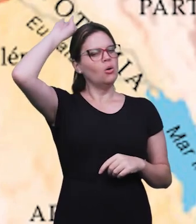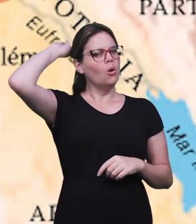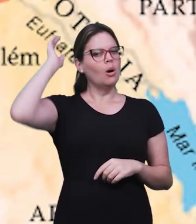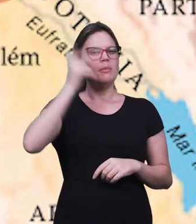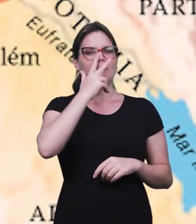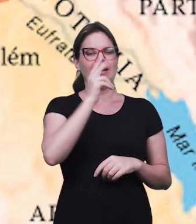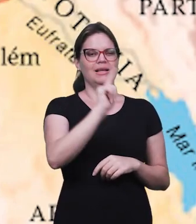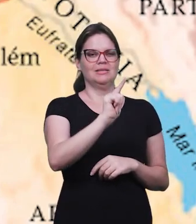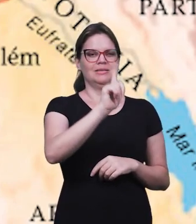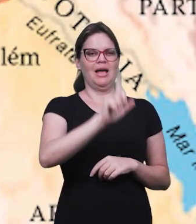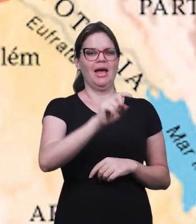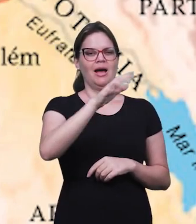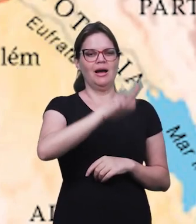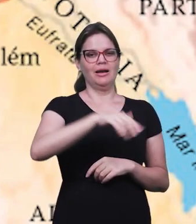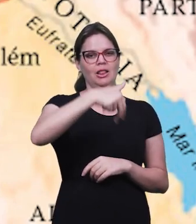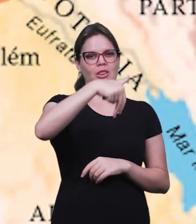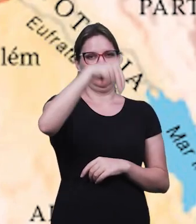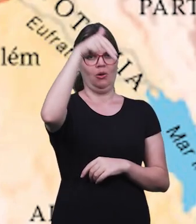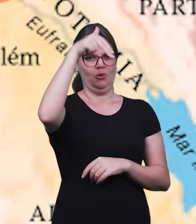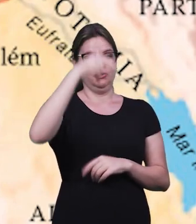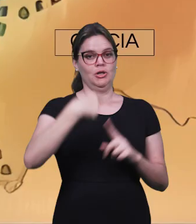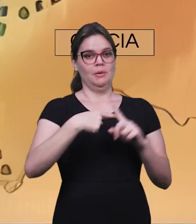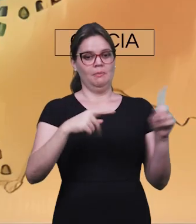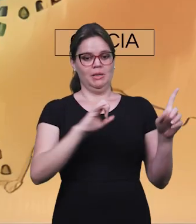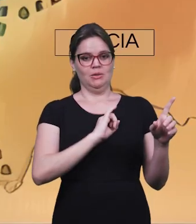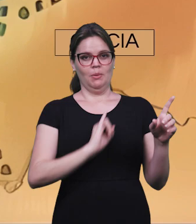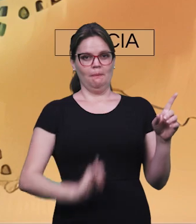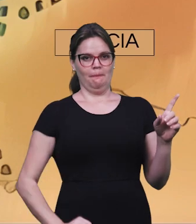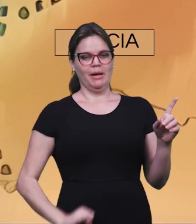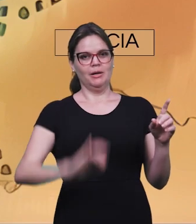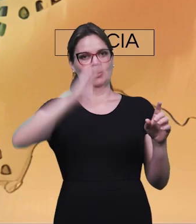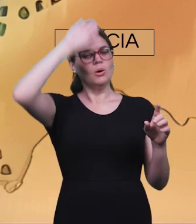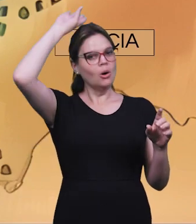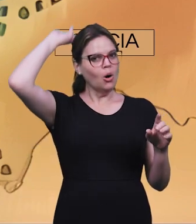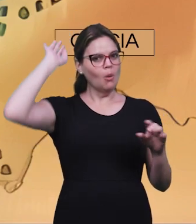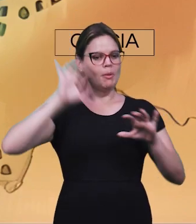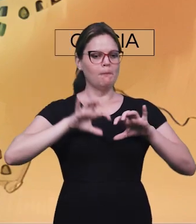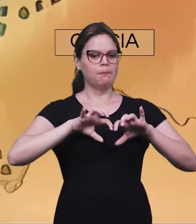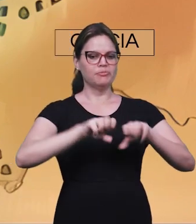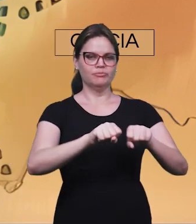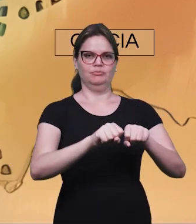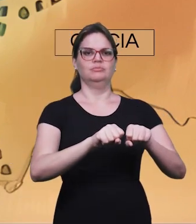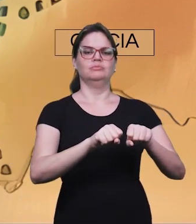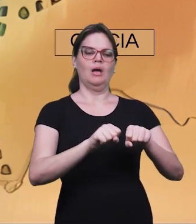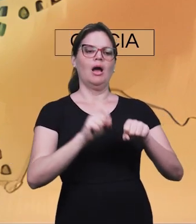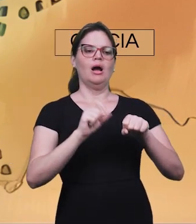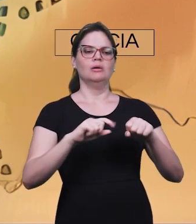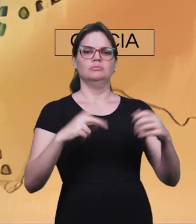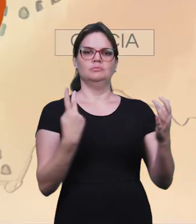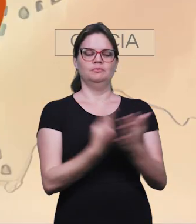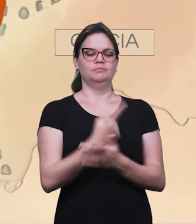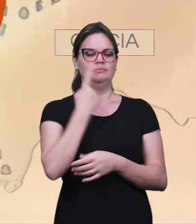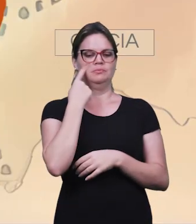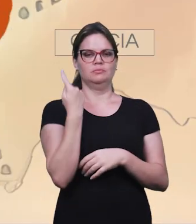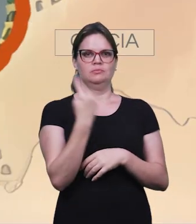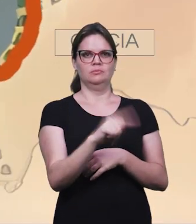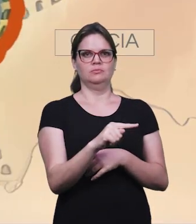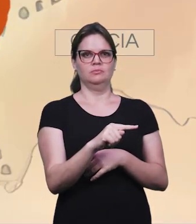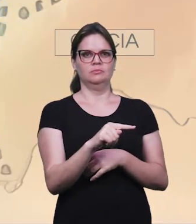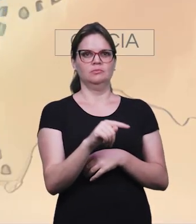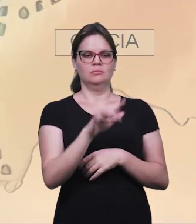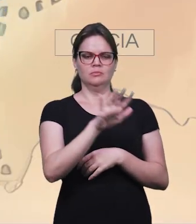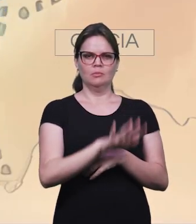é, até aquelas cidades de Icônio, Derbe e Listra. Então Paulo, ele está doutrinando a